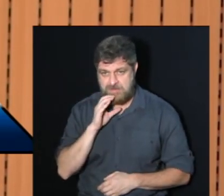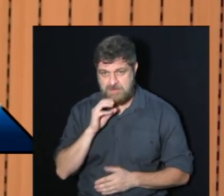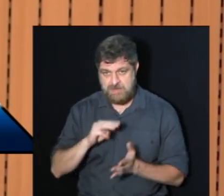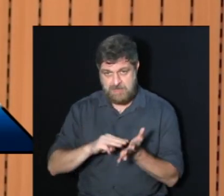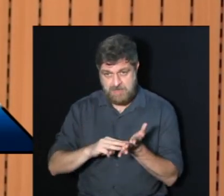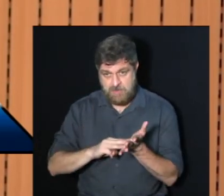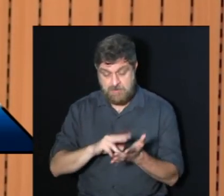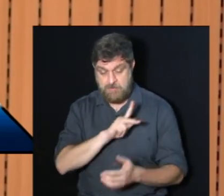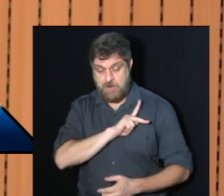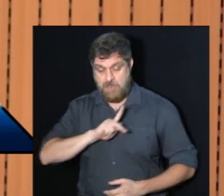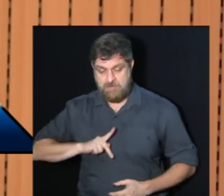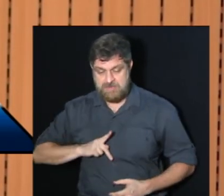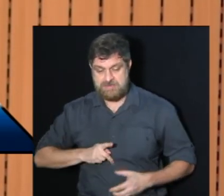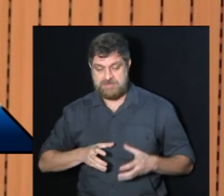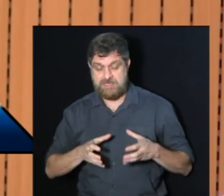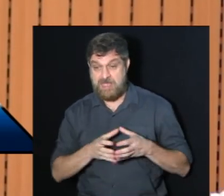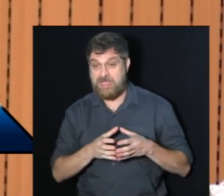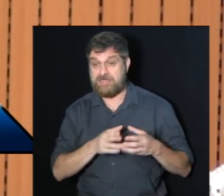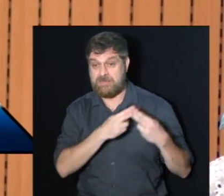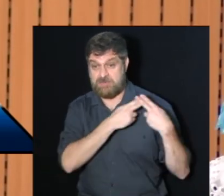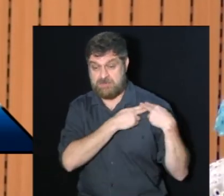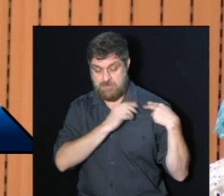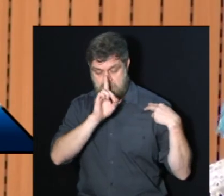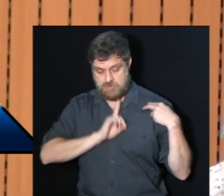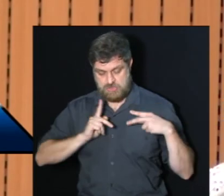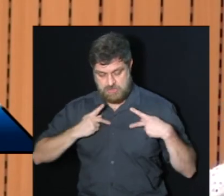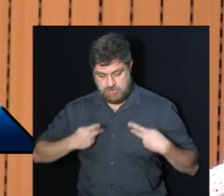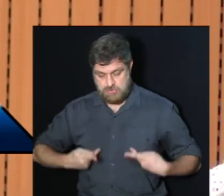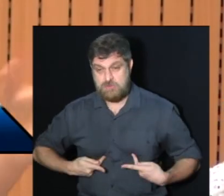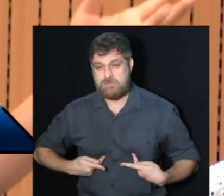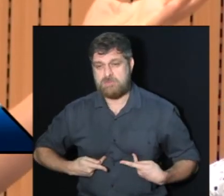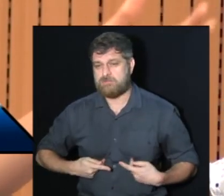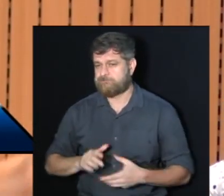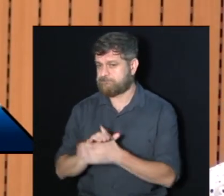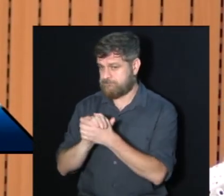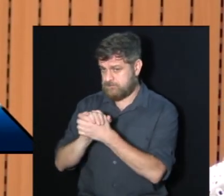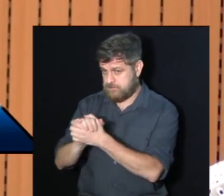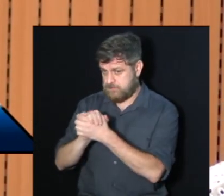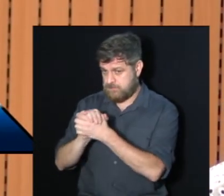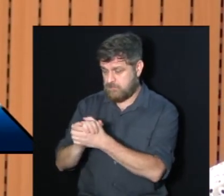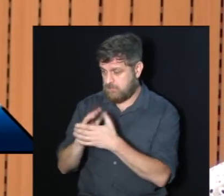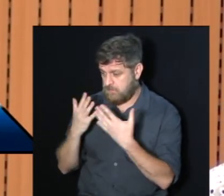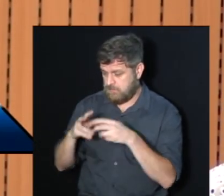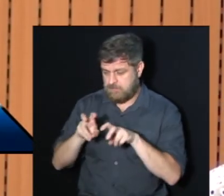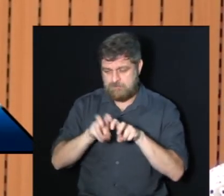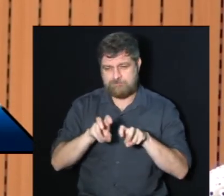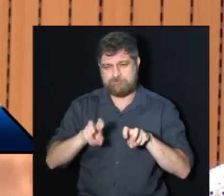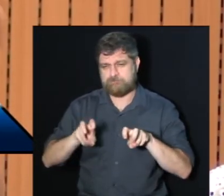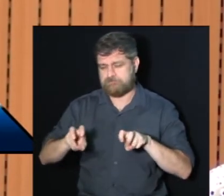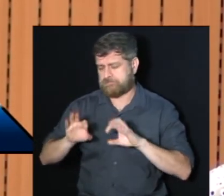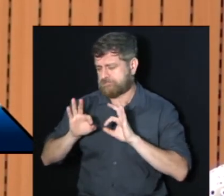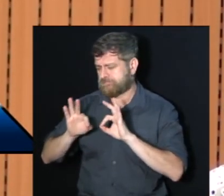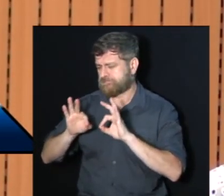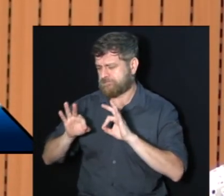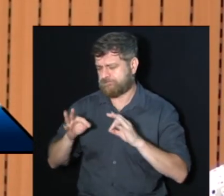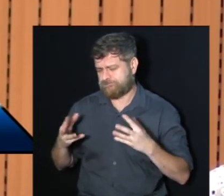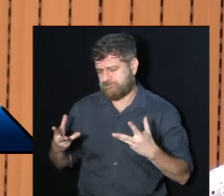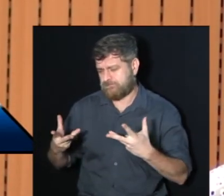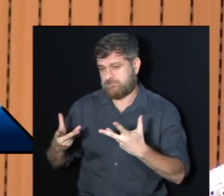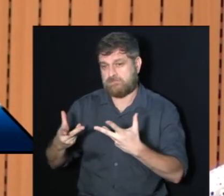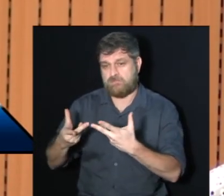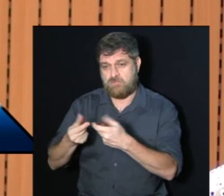e presidente da Comissão de Direitos Humanos, eu gostaria de parabenizar e saudar essa mesa grandiosa,